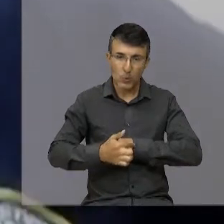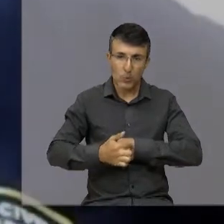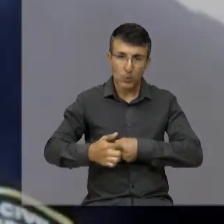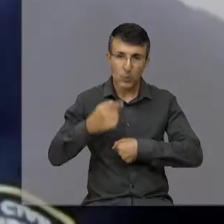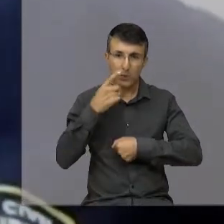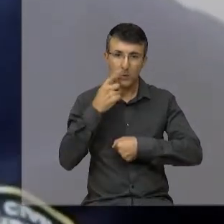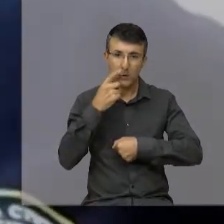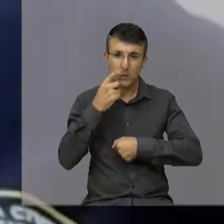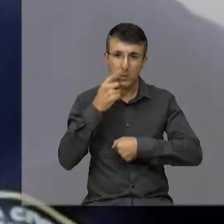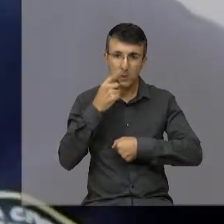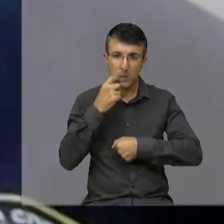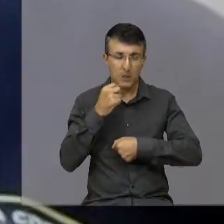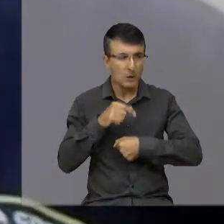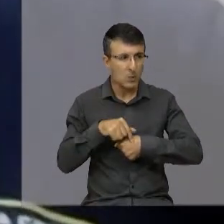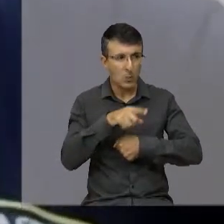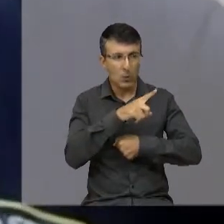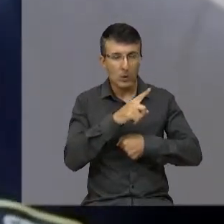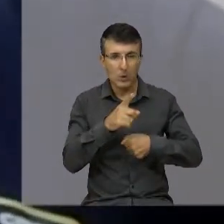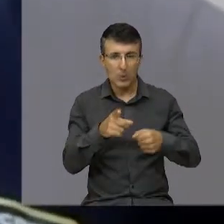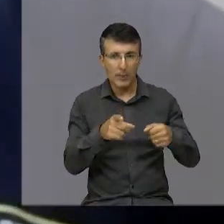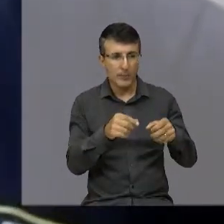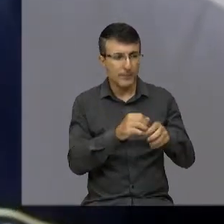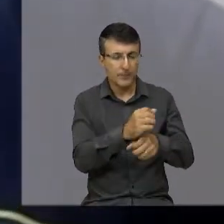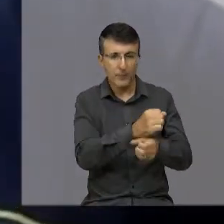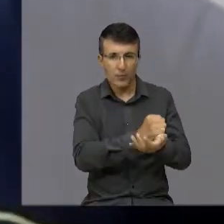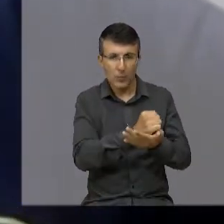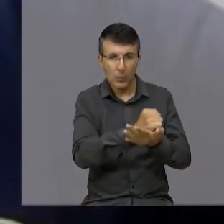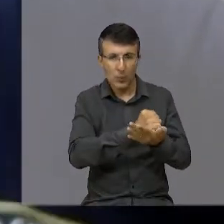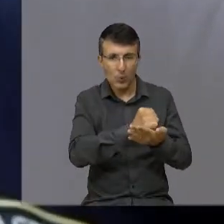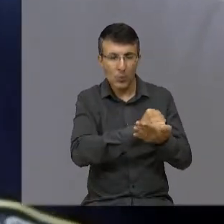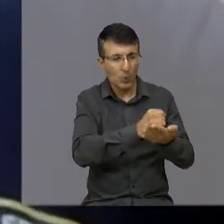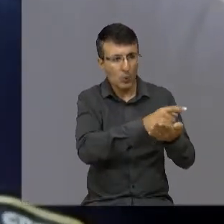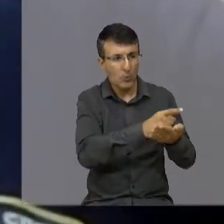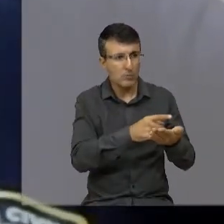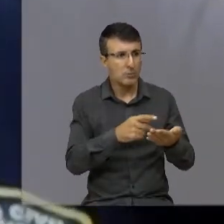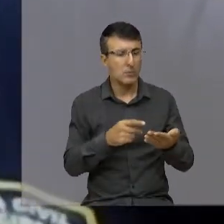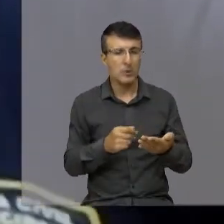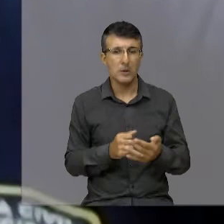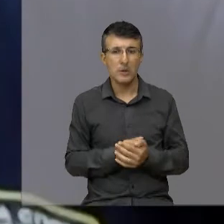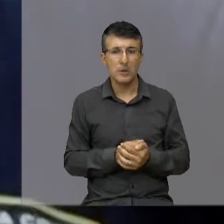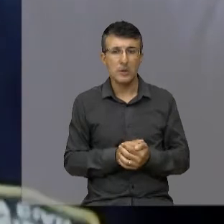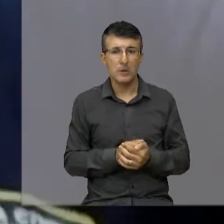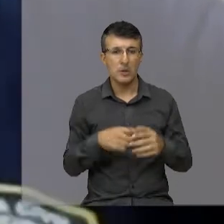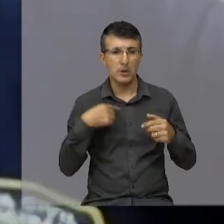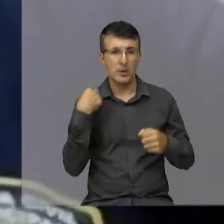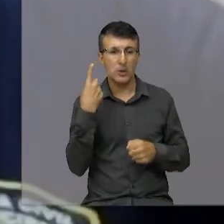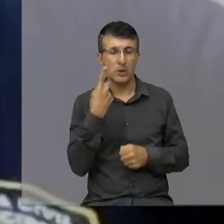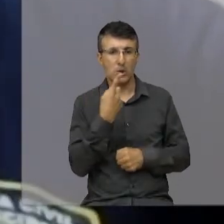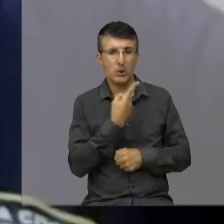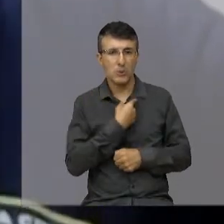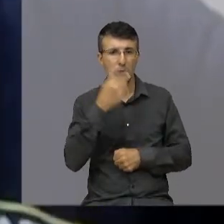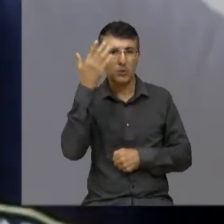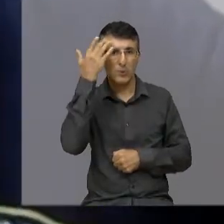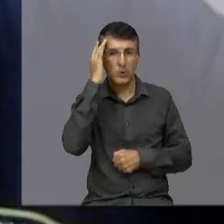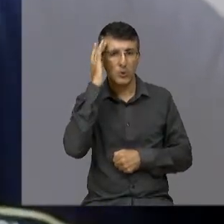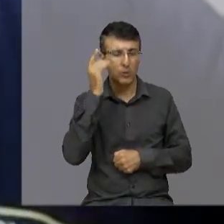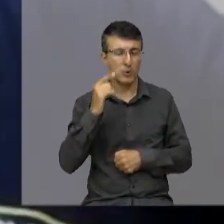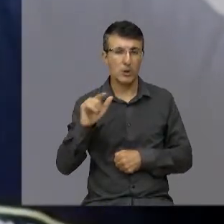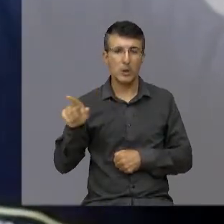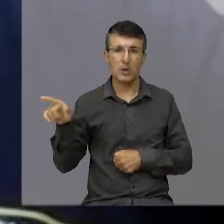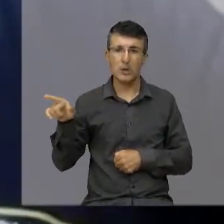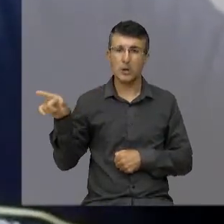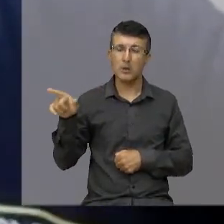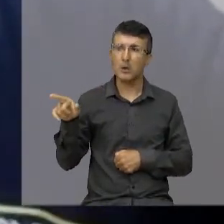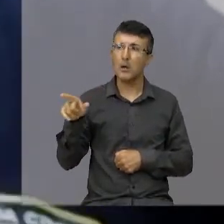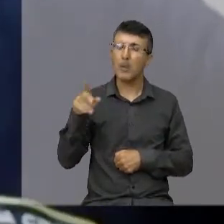ela. A campanha começou no dia 10/6 e a primeira ocorrência aconteceu no dia 16/6. 6